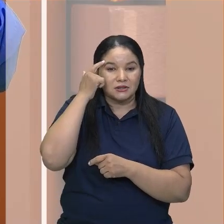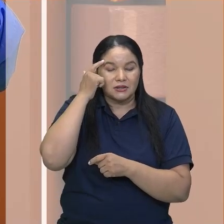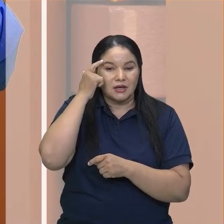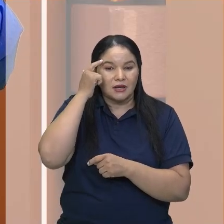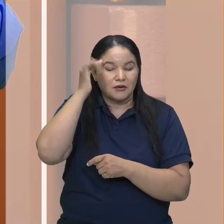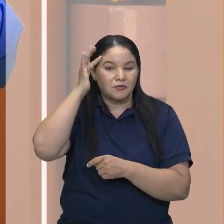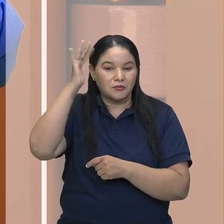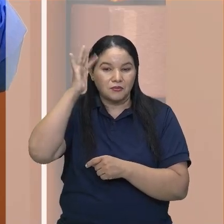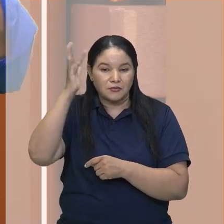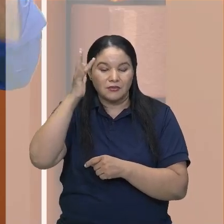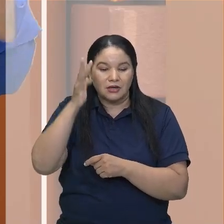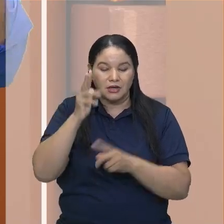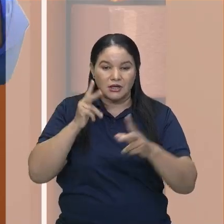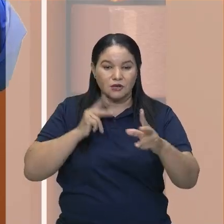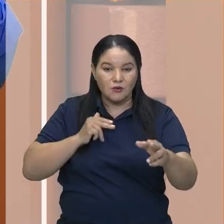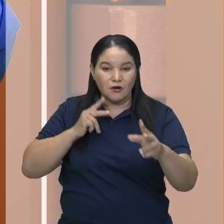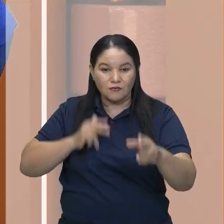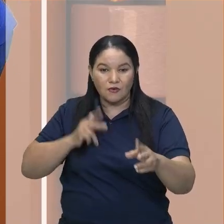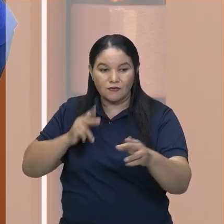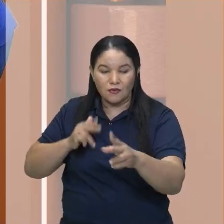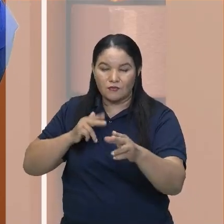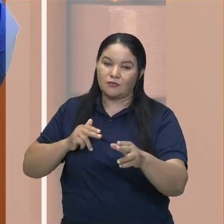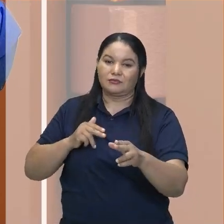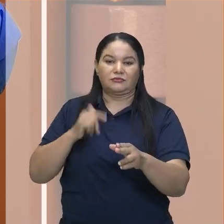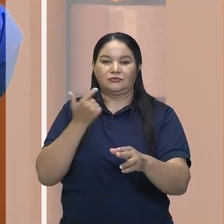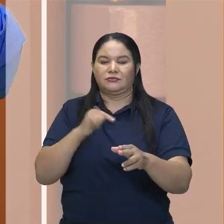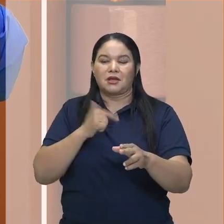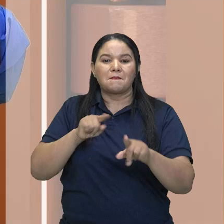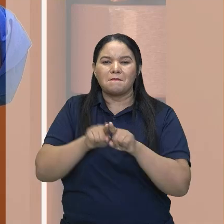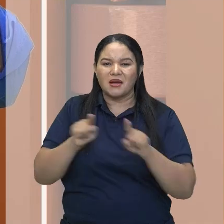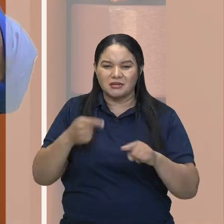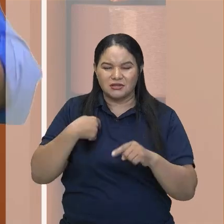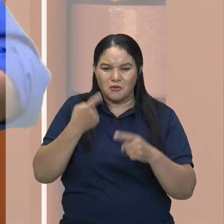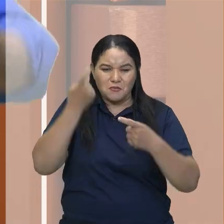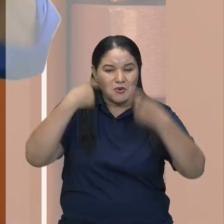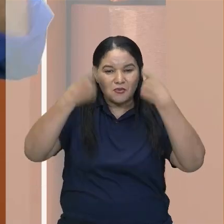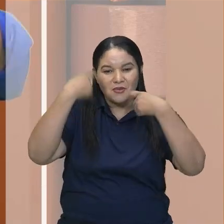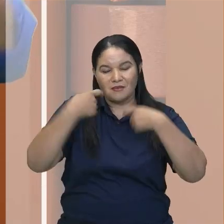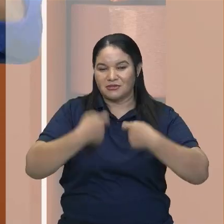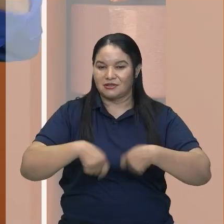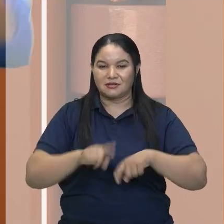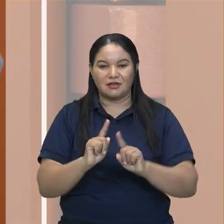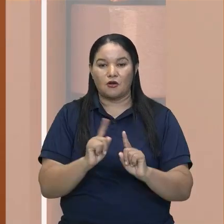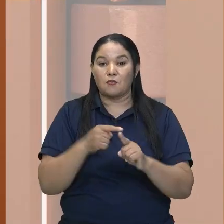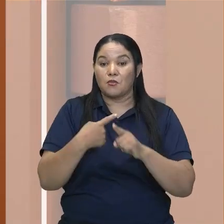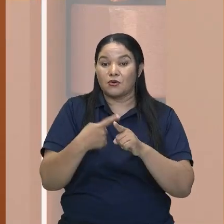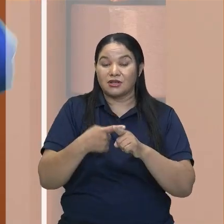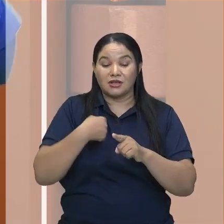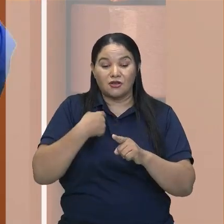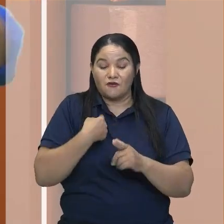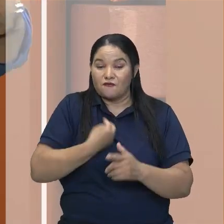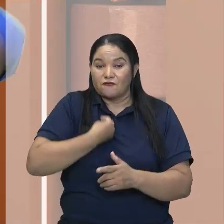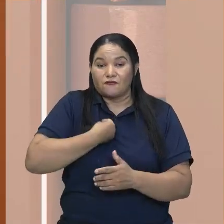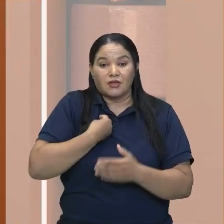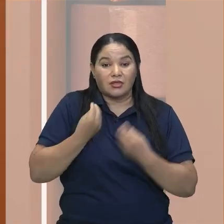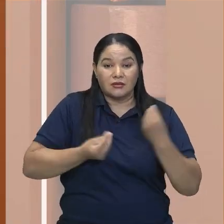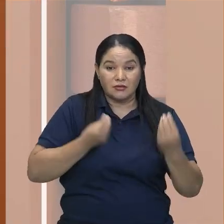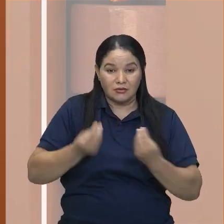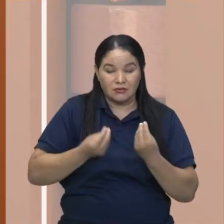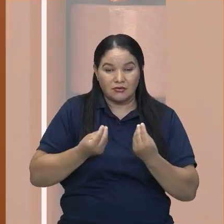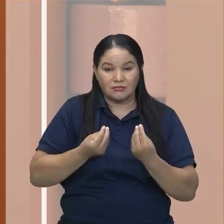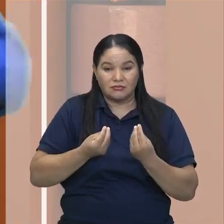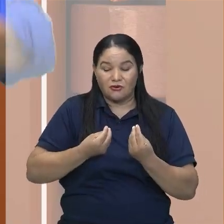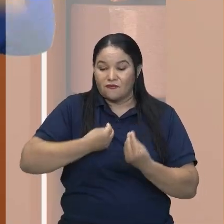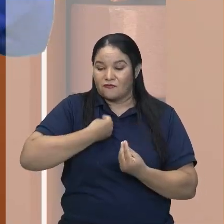mim. Mas se eu ficar preocupado com isso, o que vai acontecer? Eu vou acabar não existindo, não